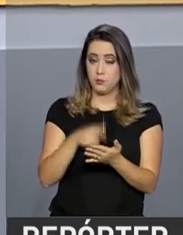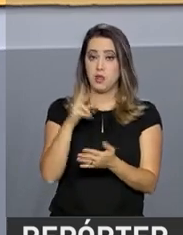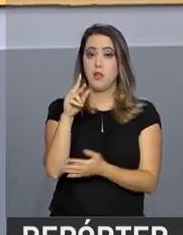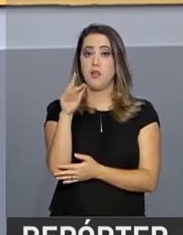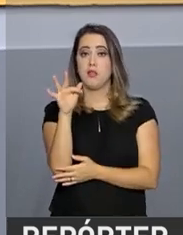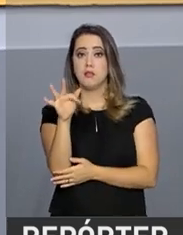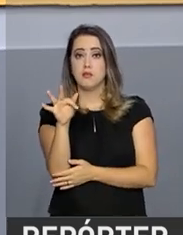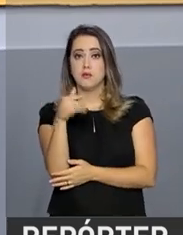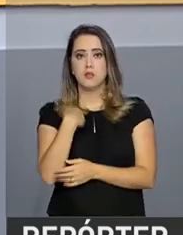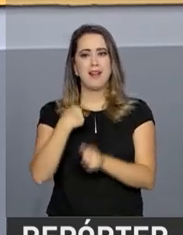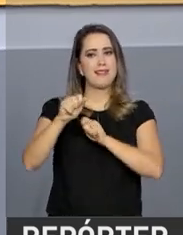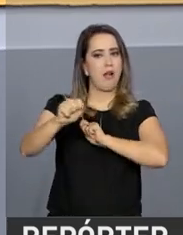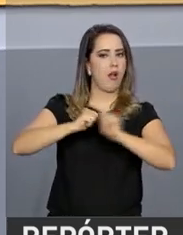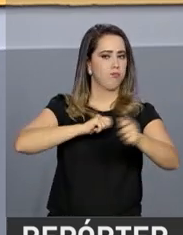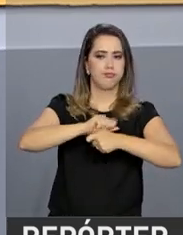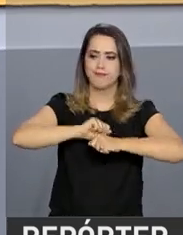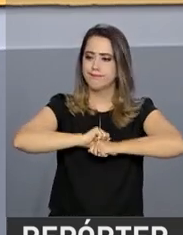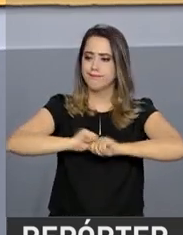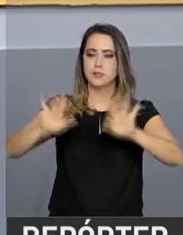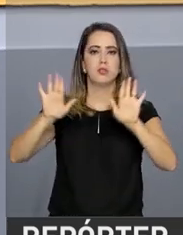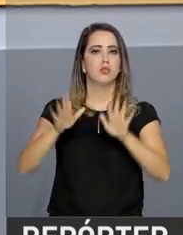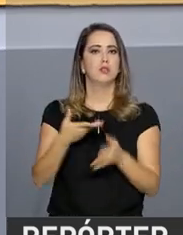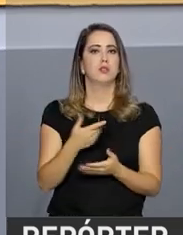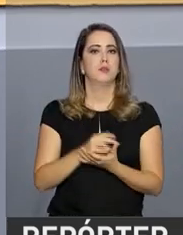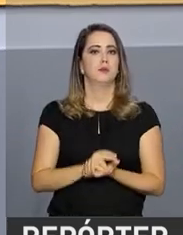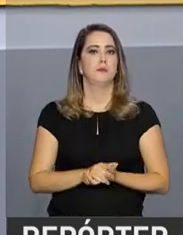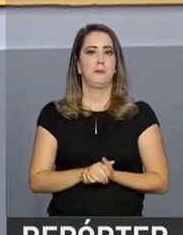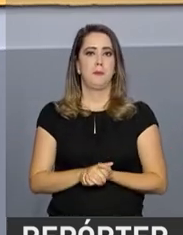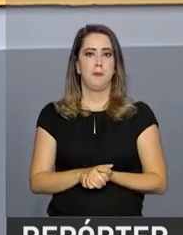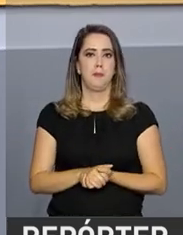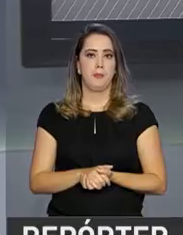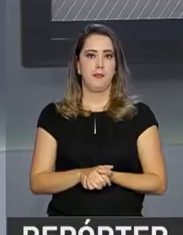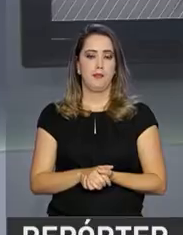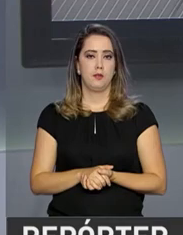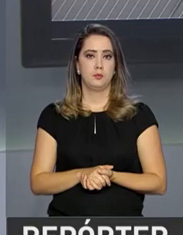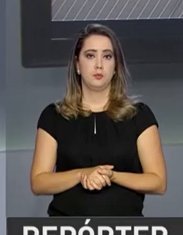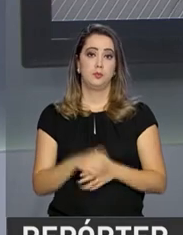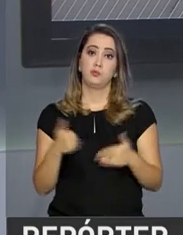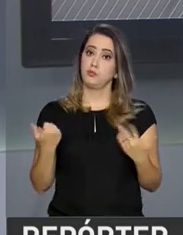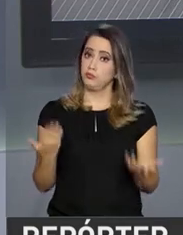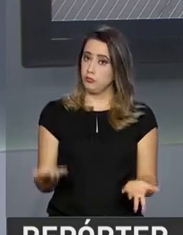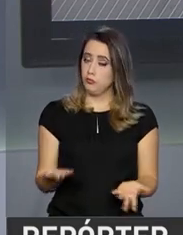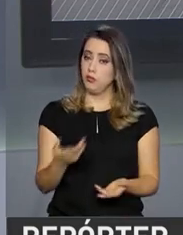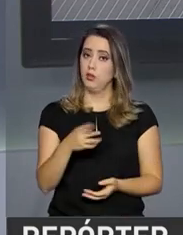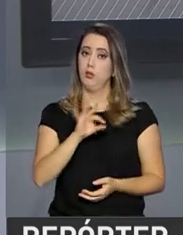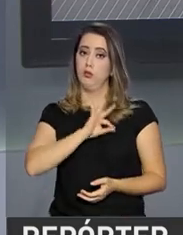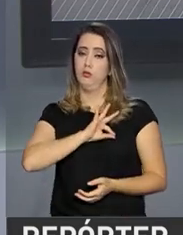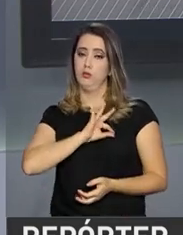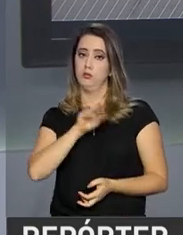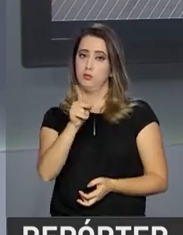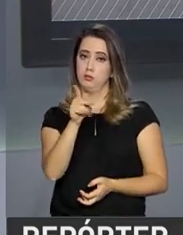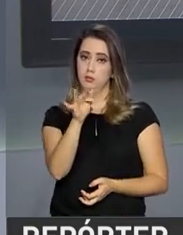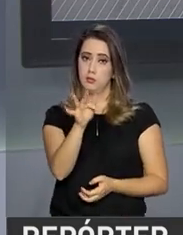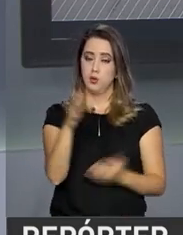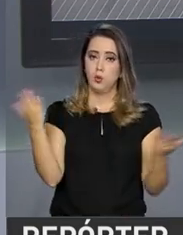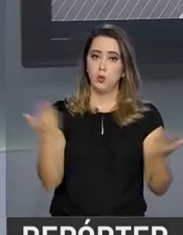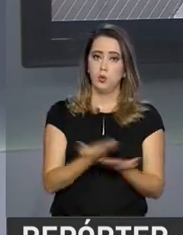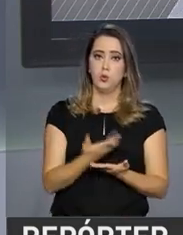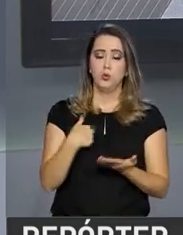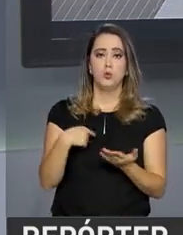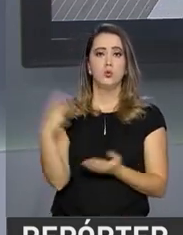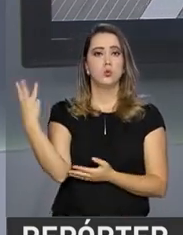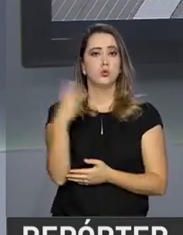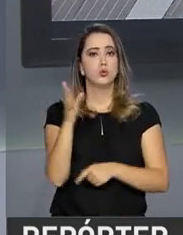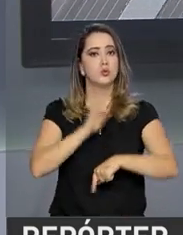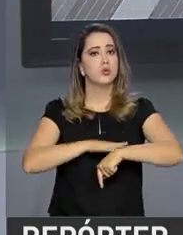pede que você desconsidere o documento e os jogue fora ea polícia federal deflagrou na manhã de hoje a terceira